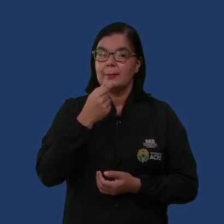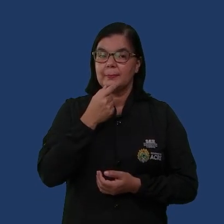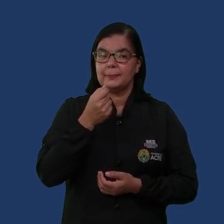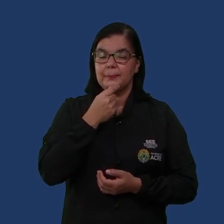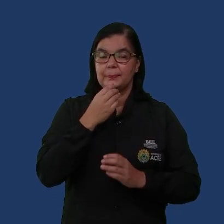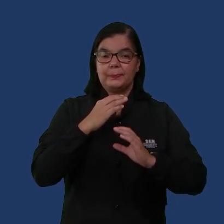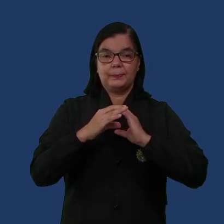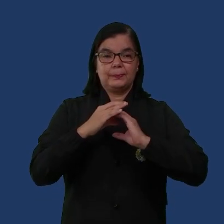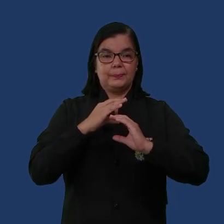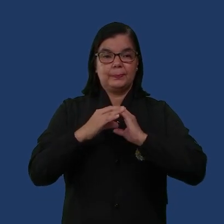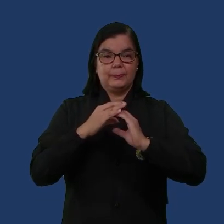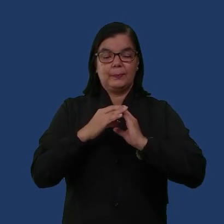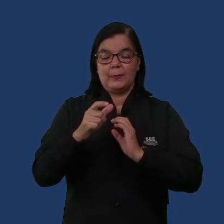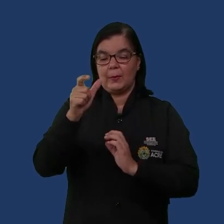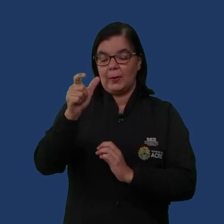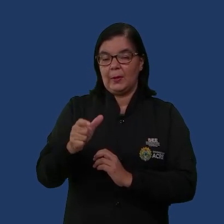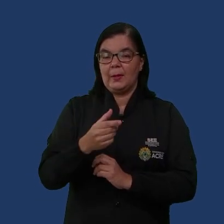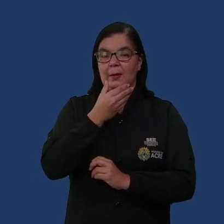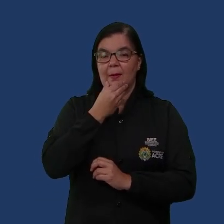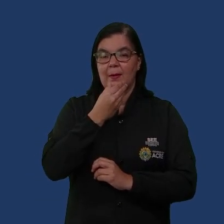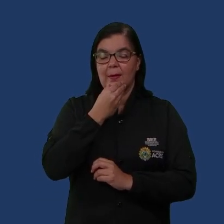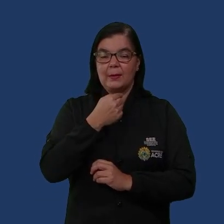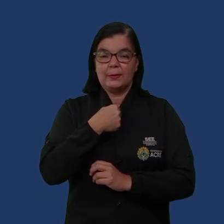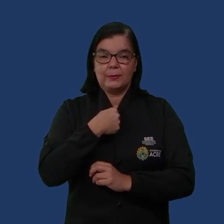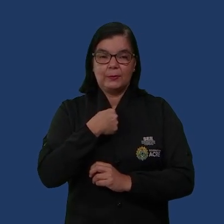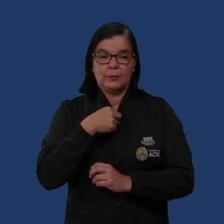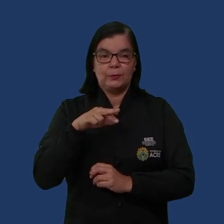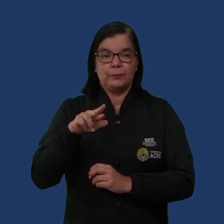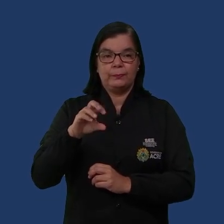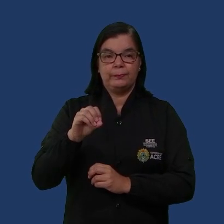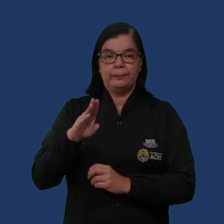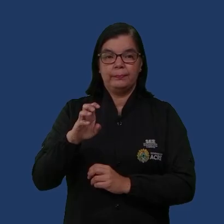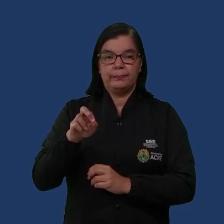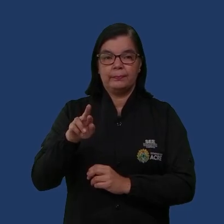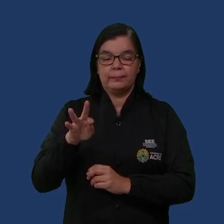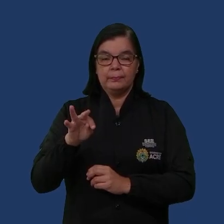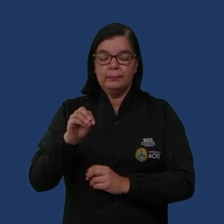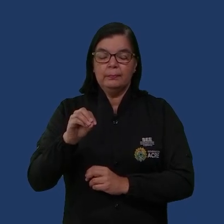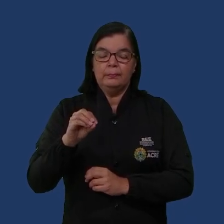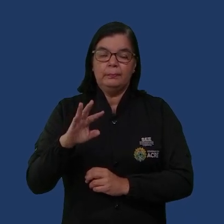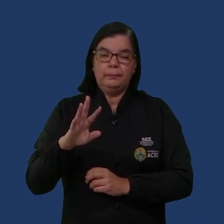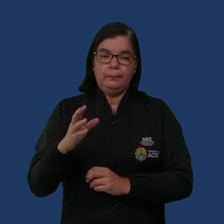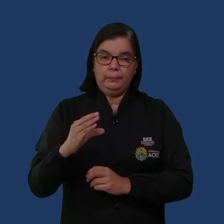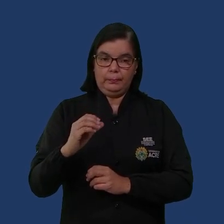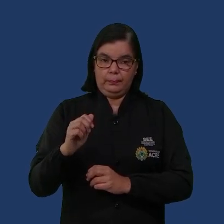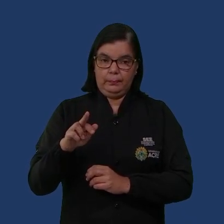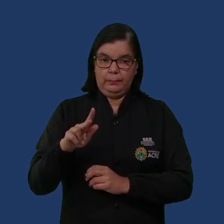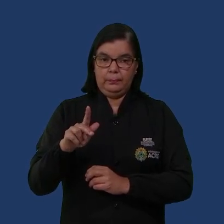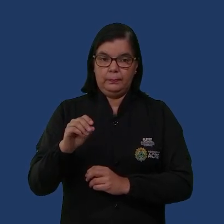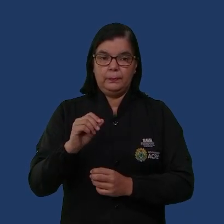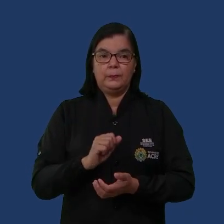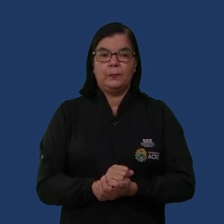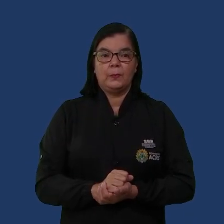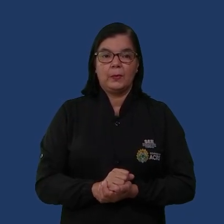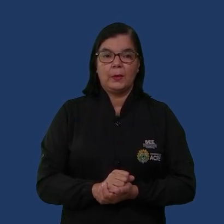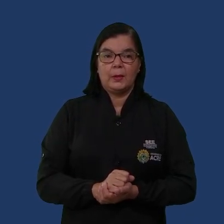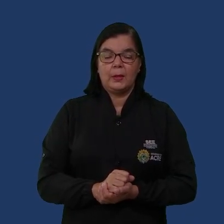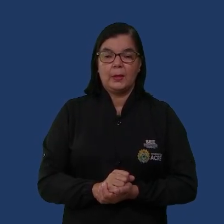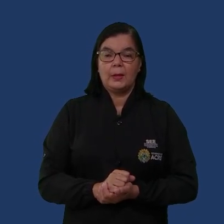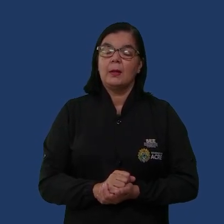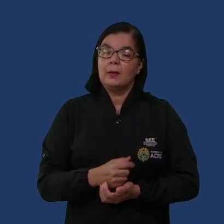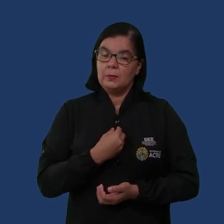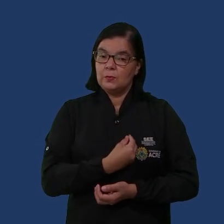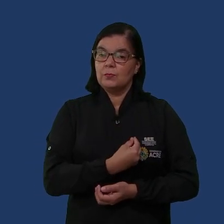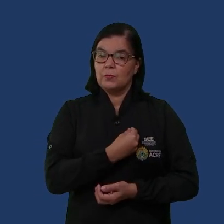da música Esse Cara Sou Eu, de Roberto Carlos, e a paródia se chama Os Caras da